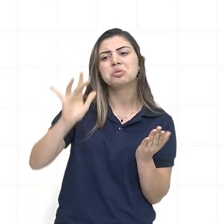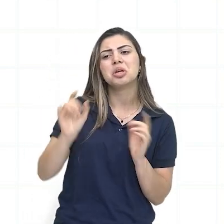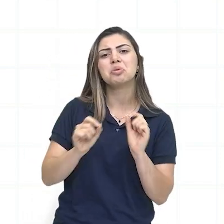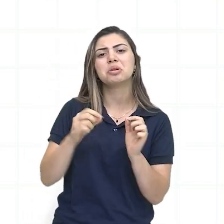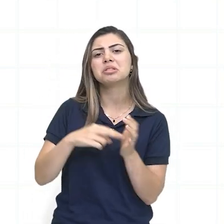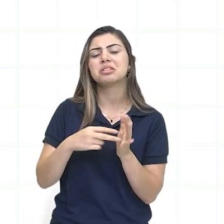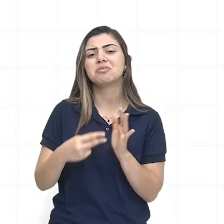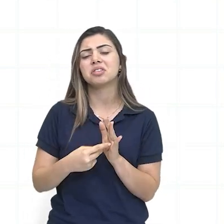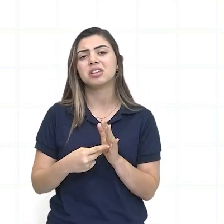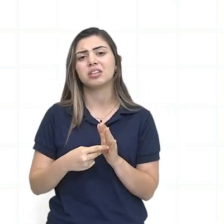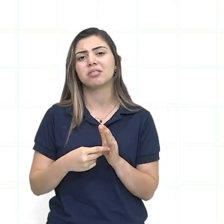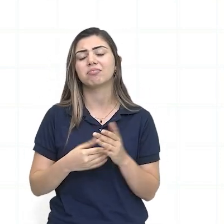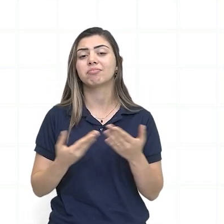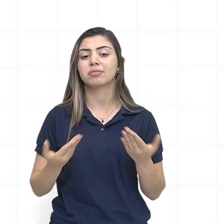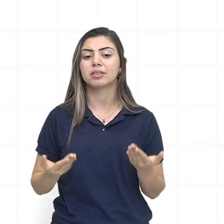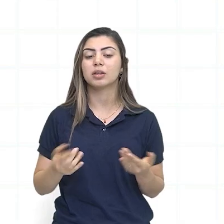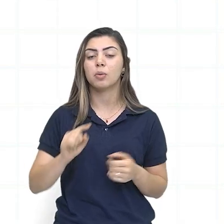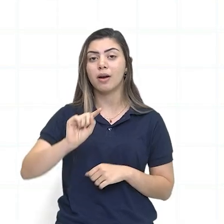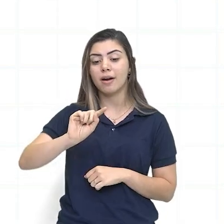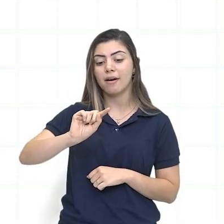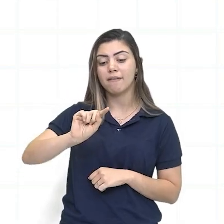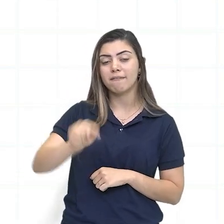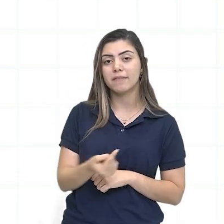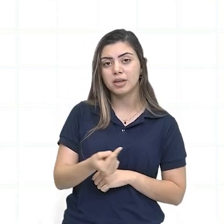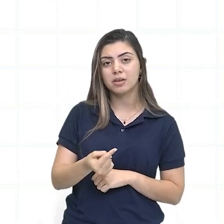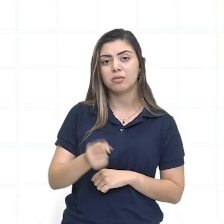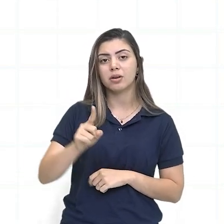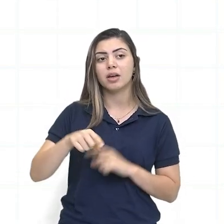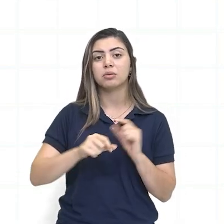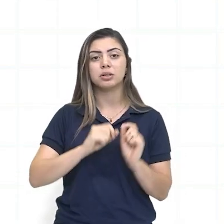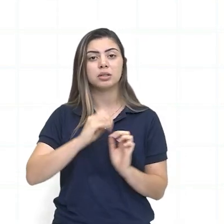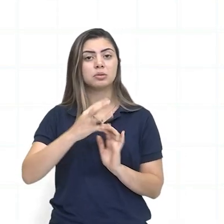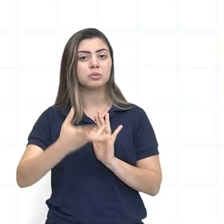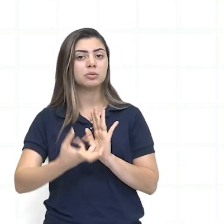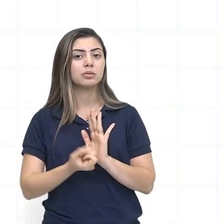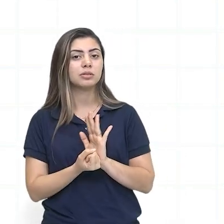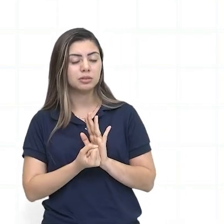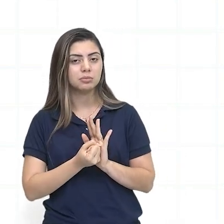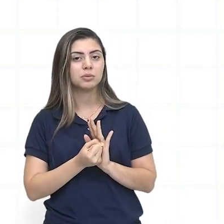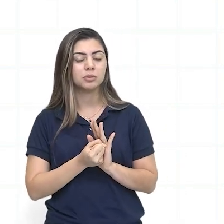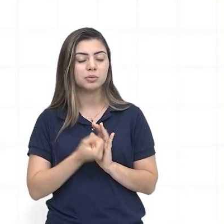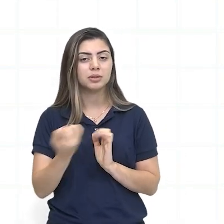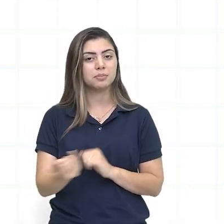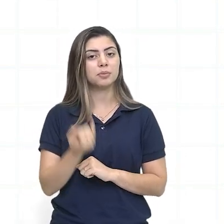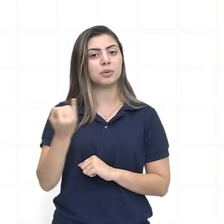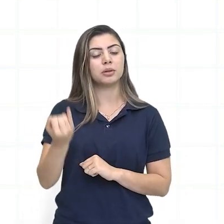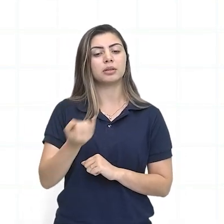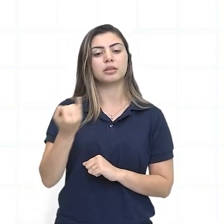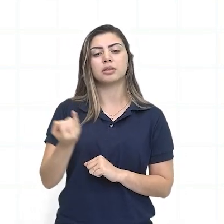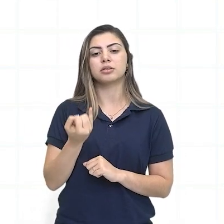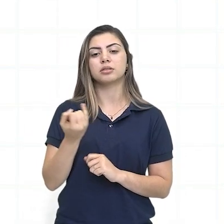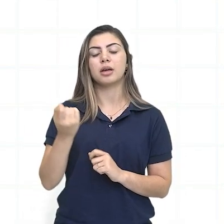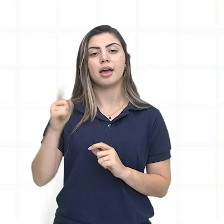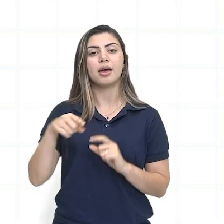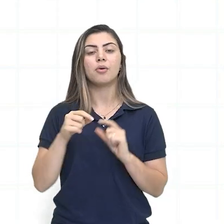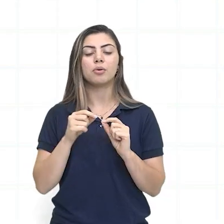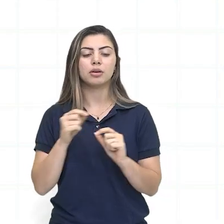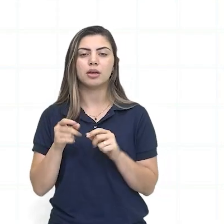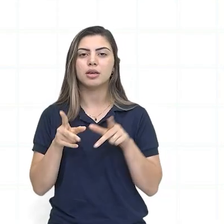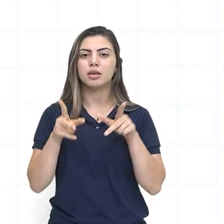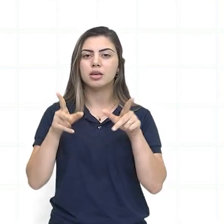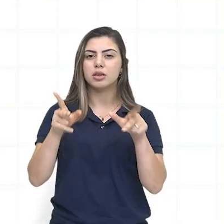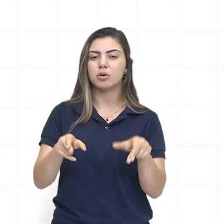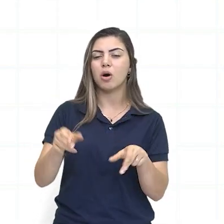interpretações diferentes. Então, a vírgula é esse sinal de pontuação e ela funciona como uma ferramenta